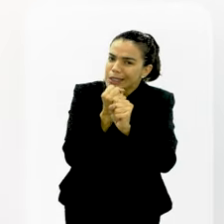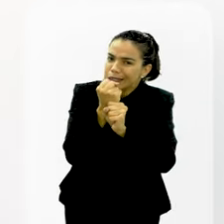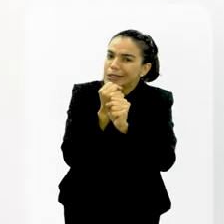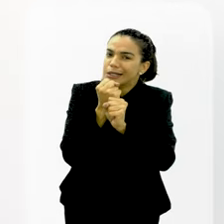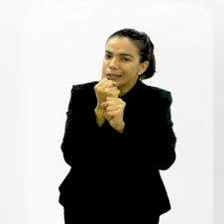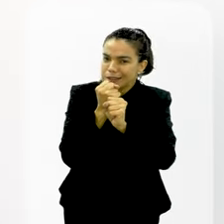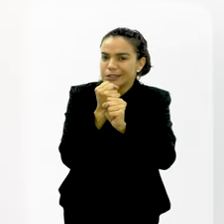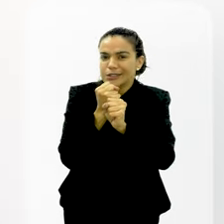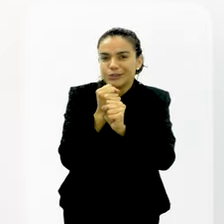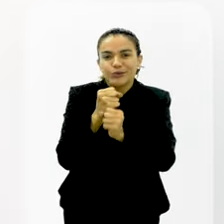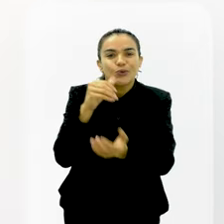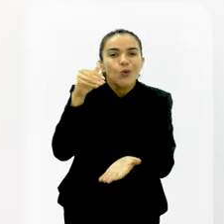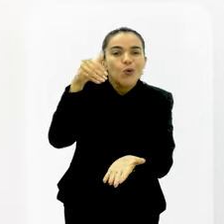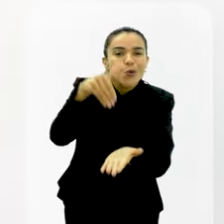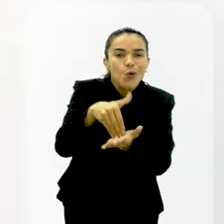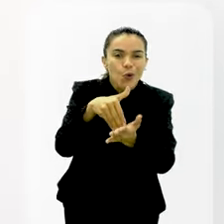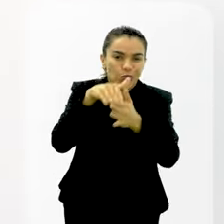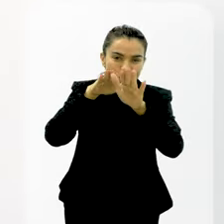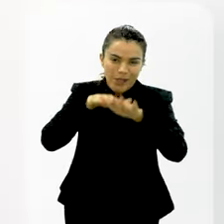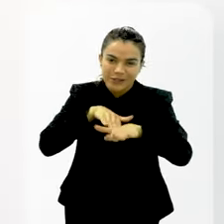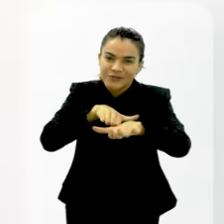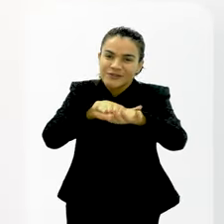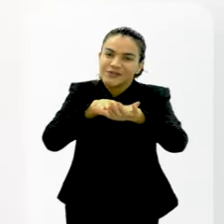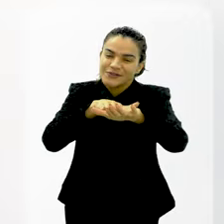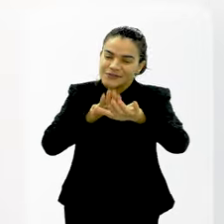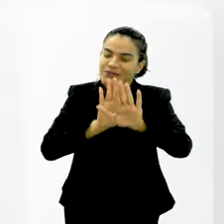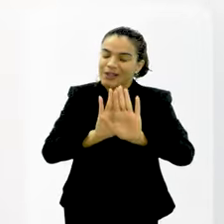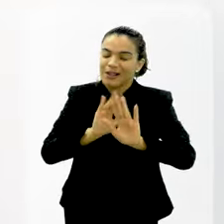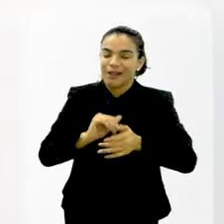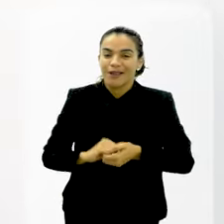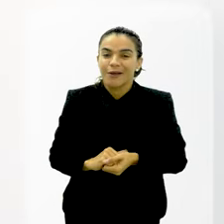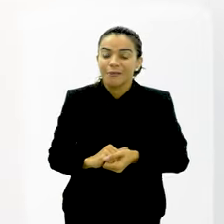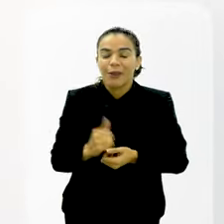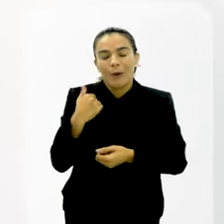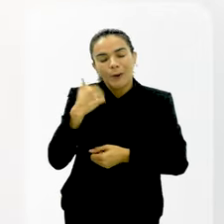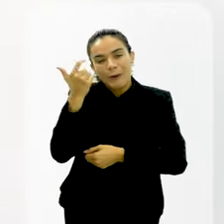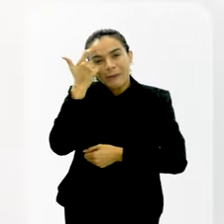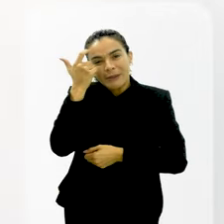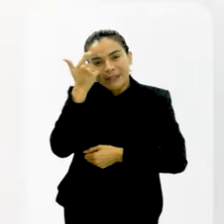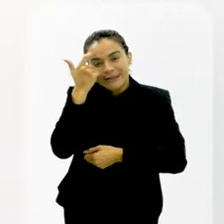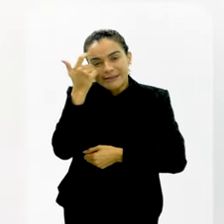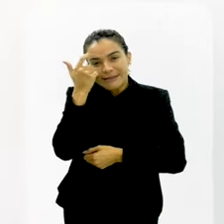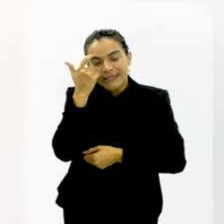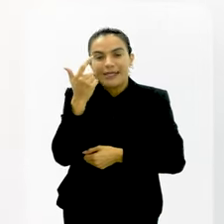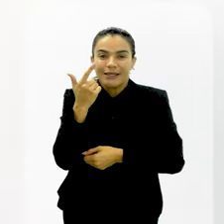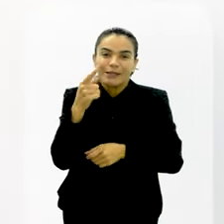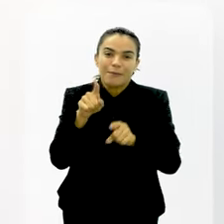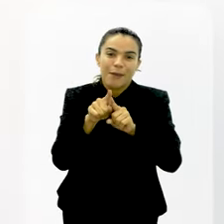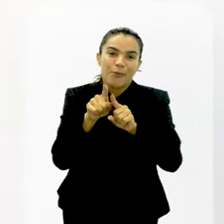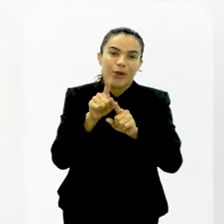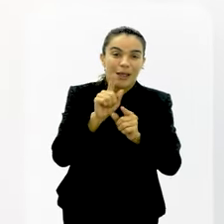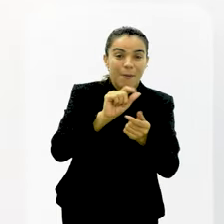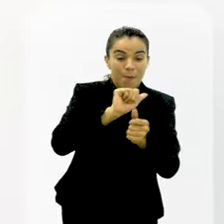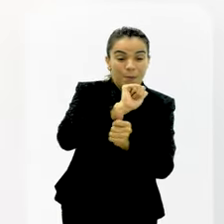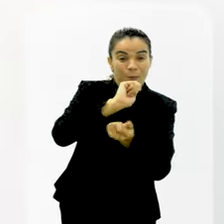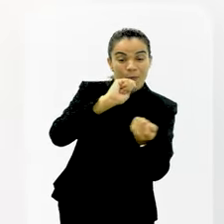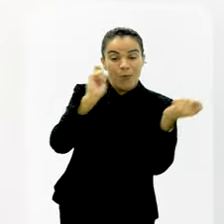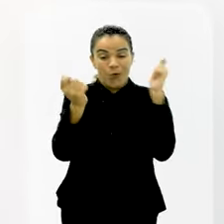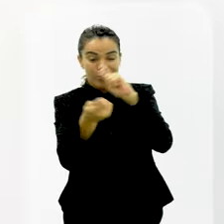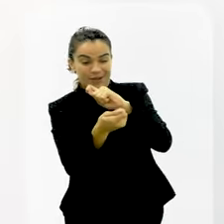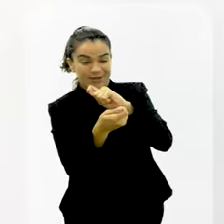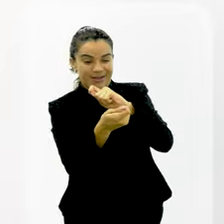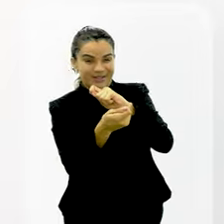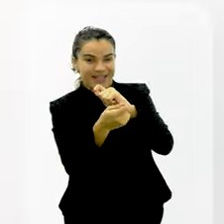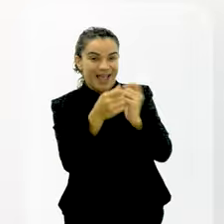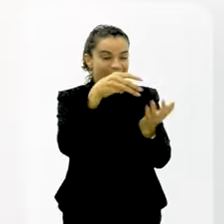né, fechando o carnaval. É. Então, eu pensei o projeto inteiro para essa passagem de luz também, né?